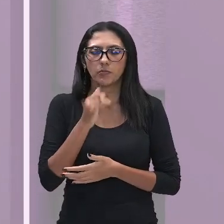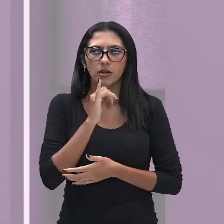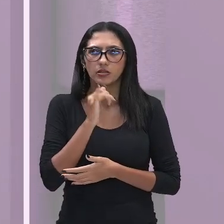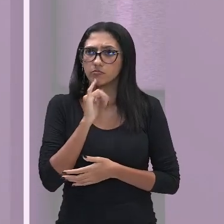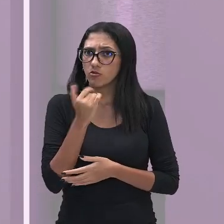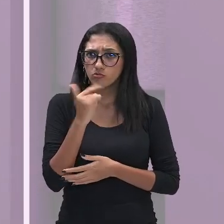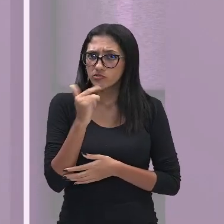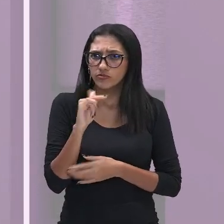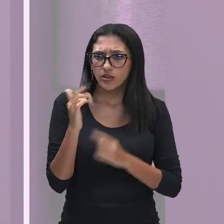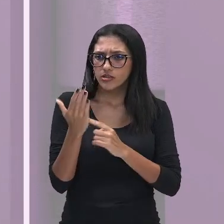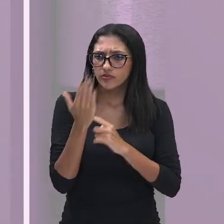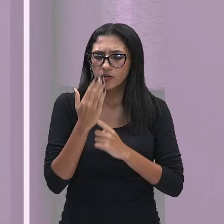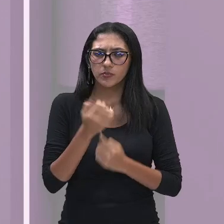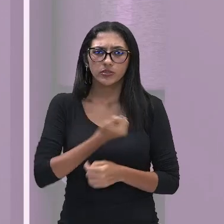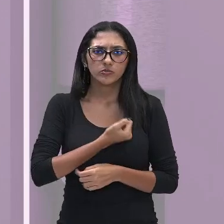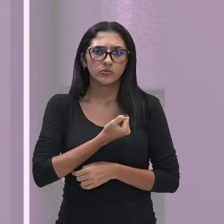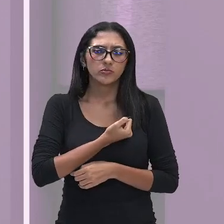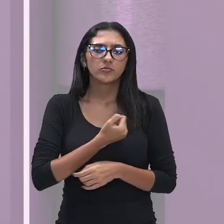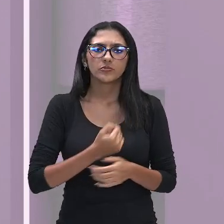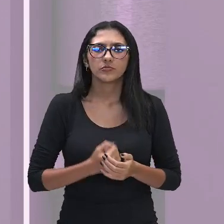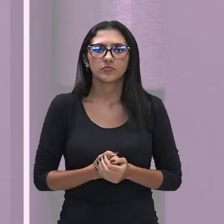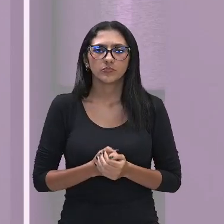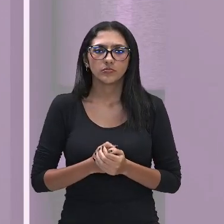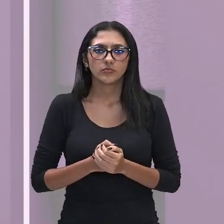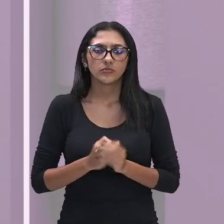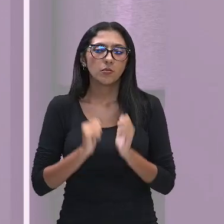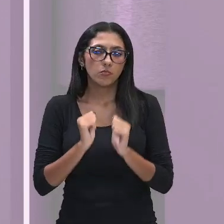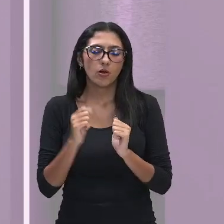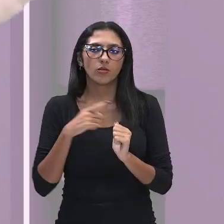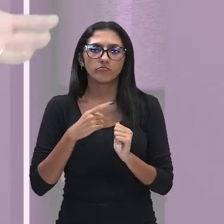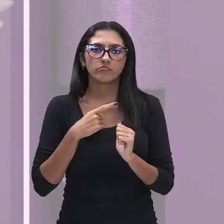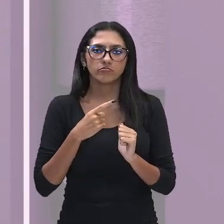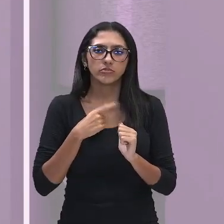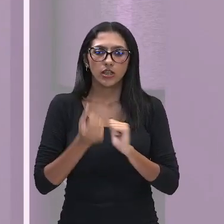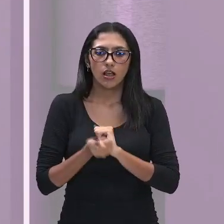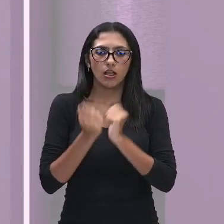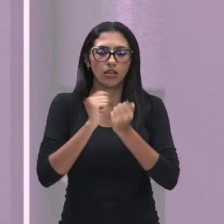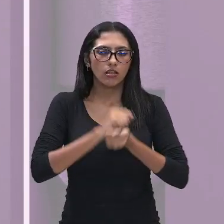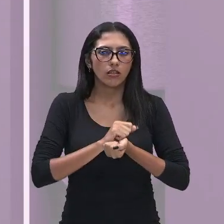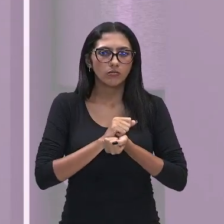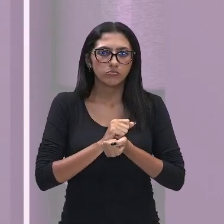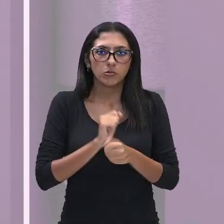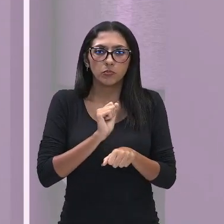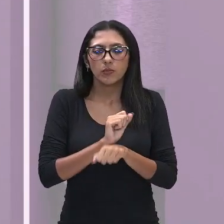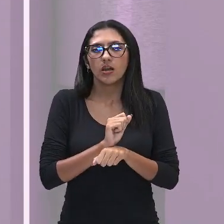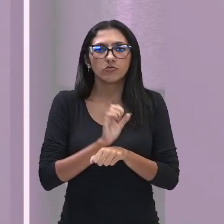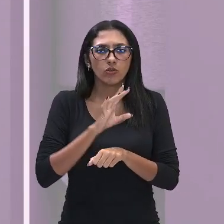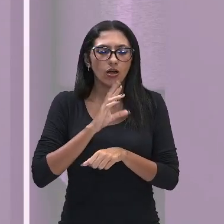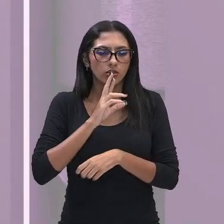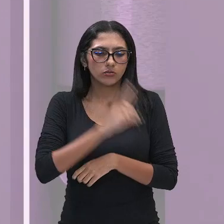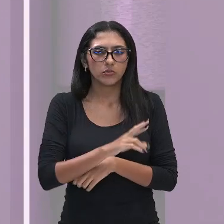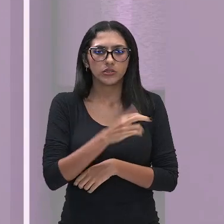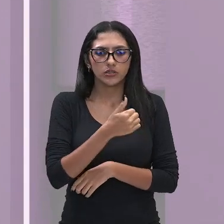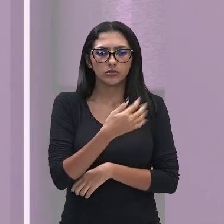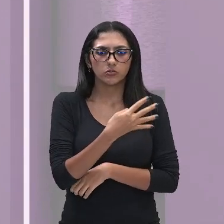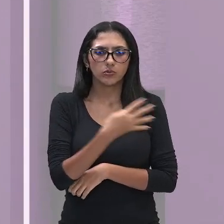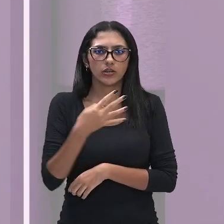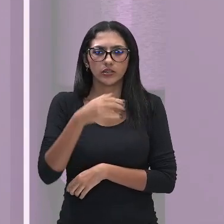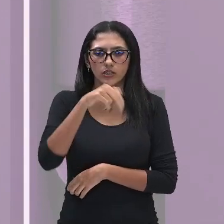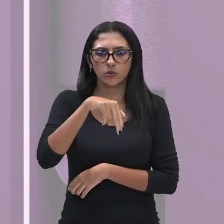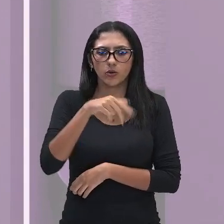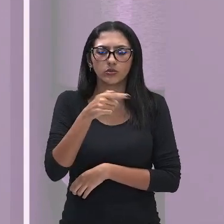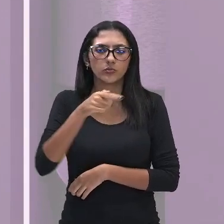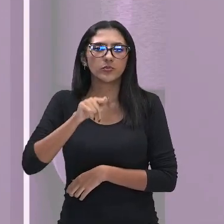informasse, você poderia pegar essa questão e ter parado ela no 144π. Não teria